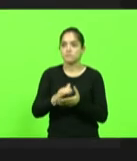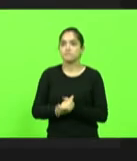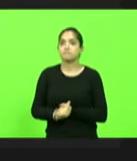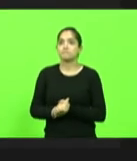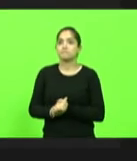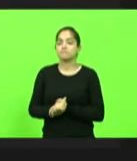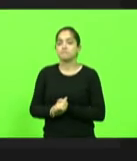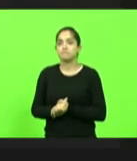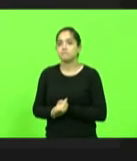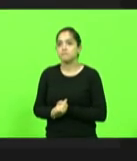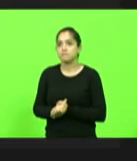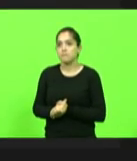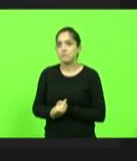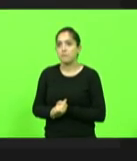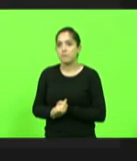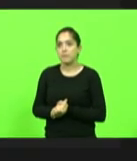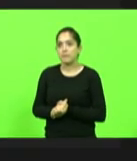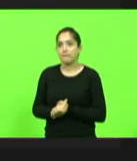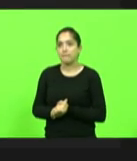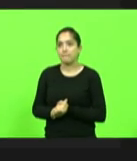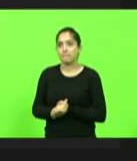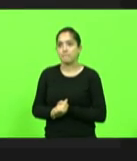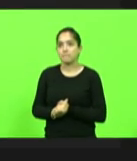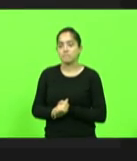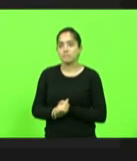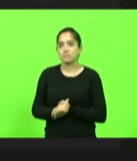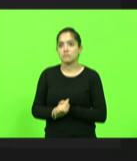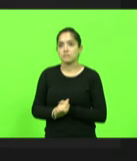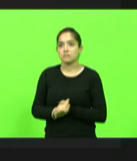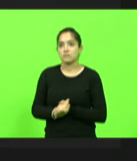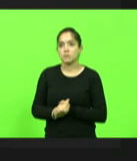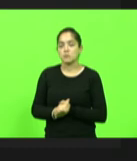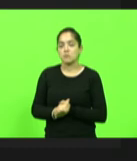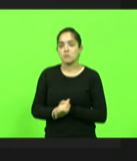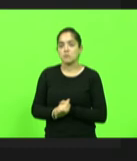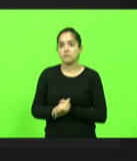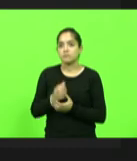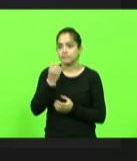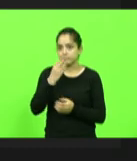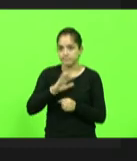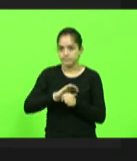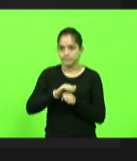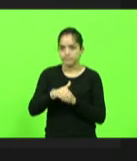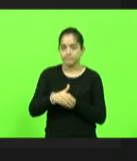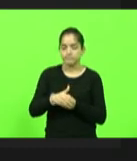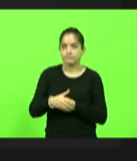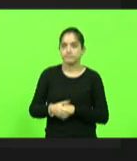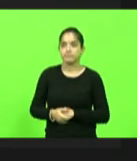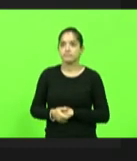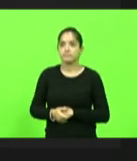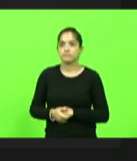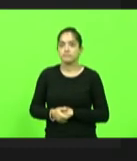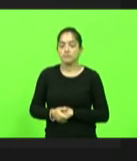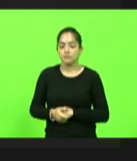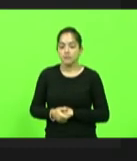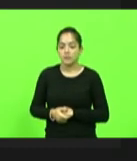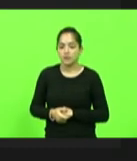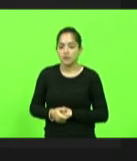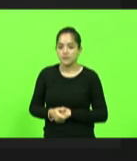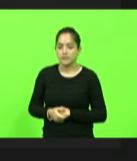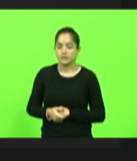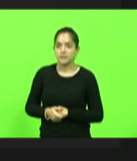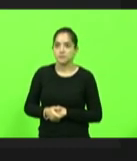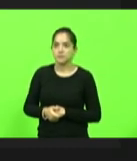bom. Eu encerro a audiência pública. Boa noite. Obrigada, Solange. Obrigada. Boa